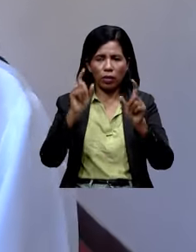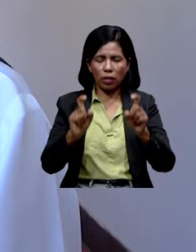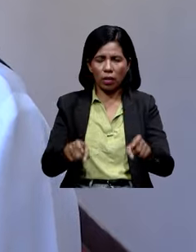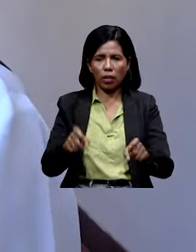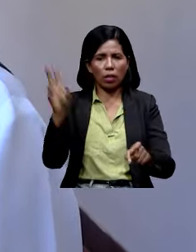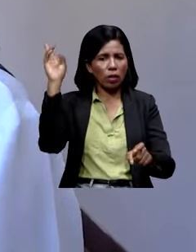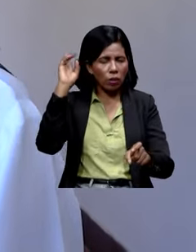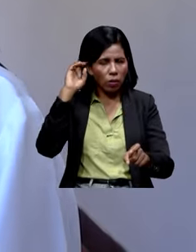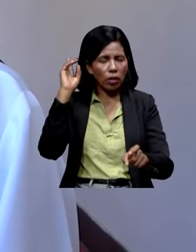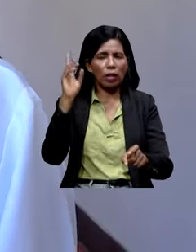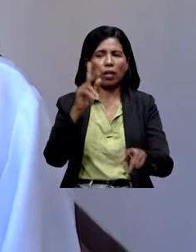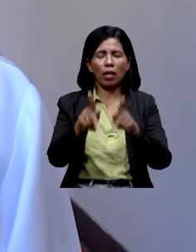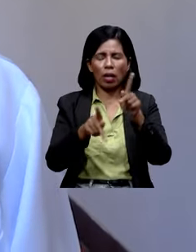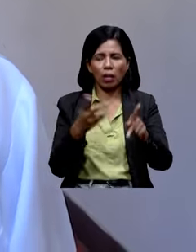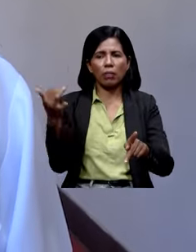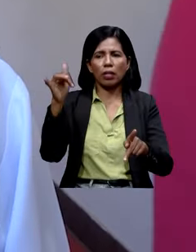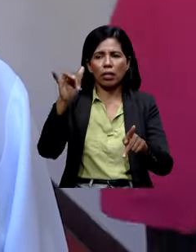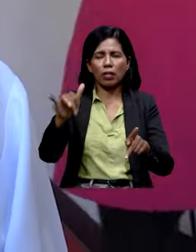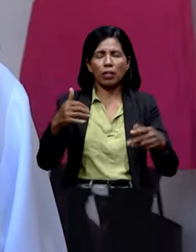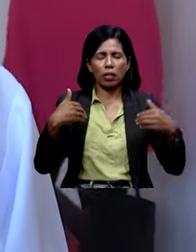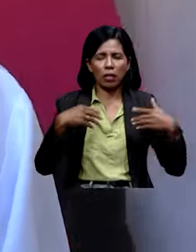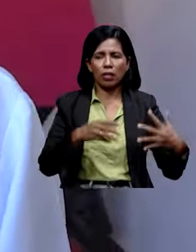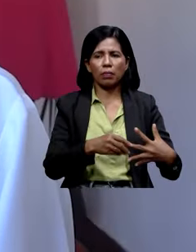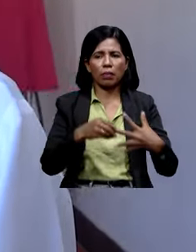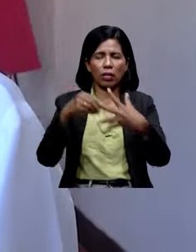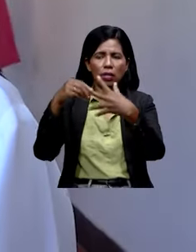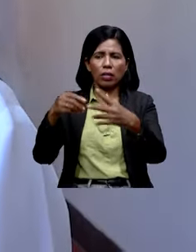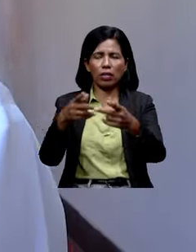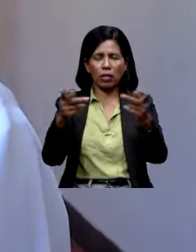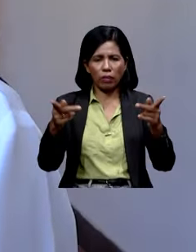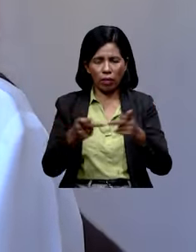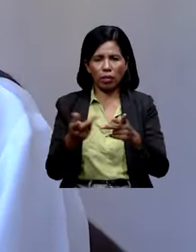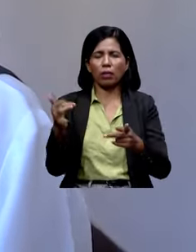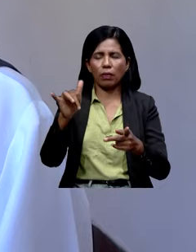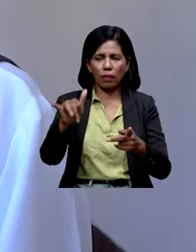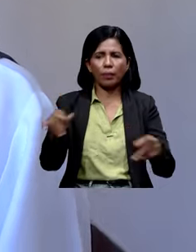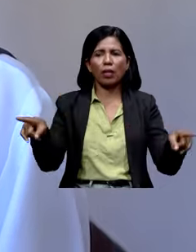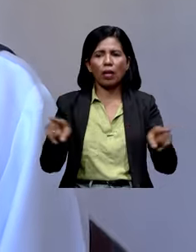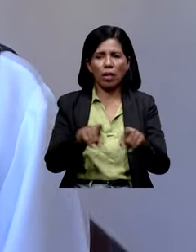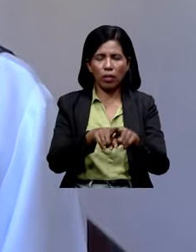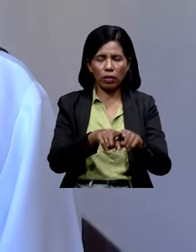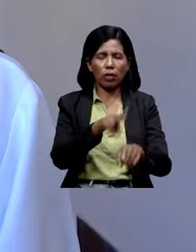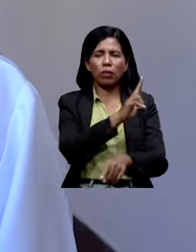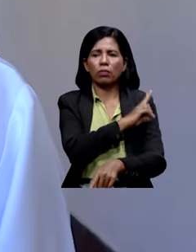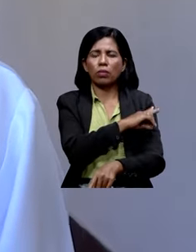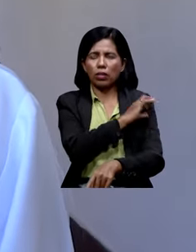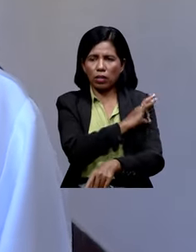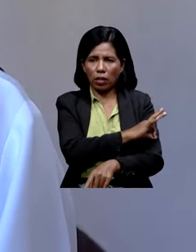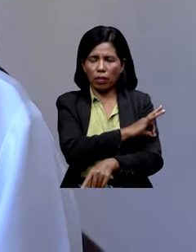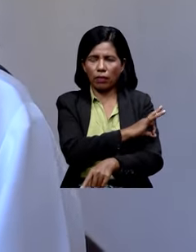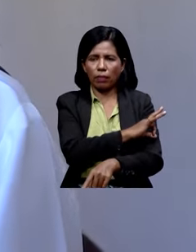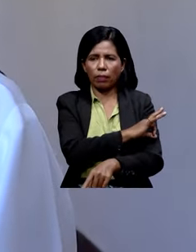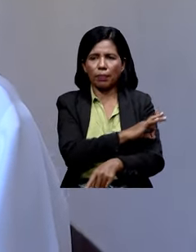ronda, é uma certa vez especialista de uma área sardê. A nessa Unicef,